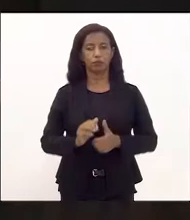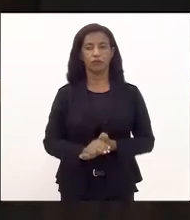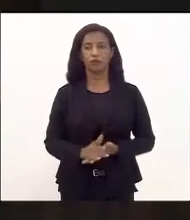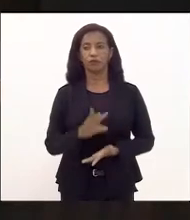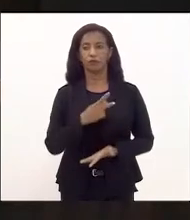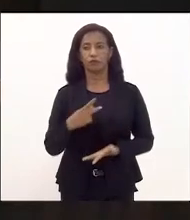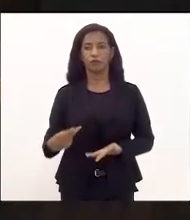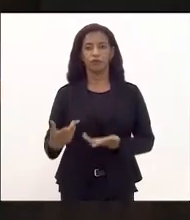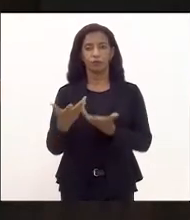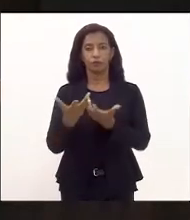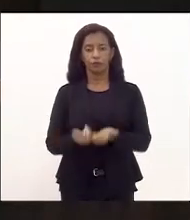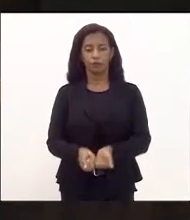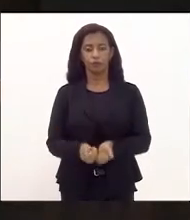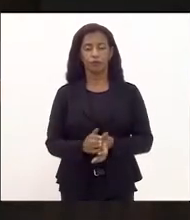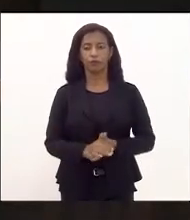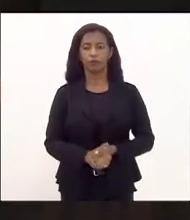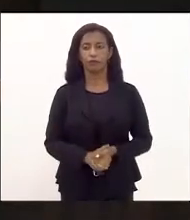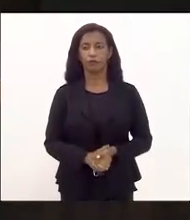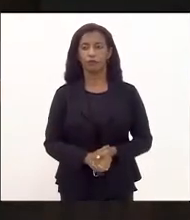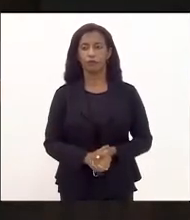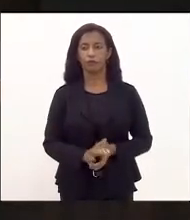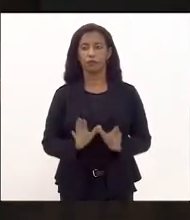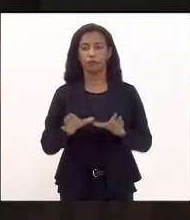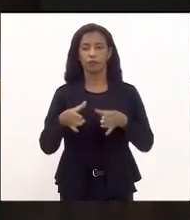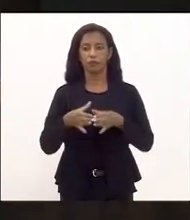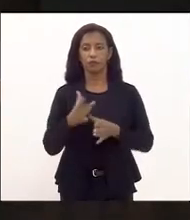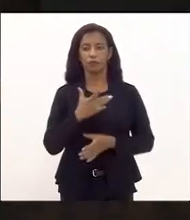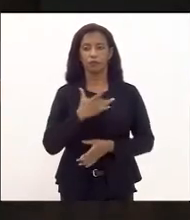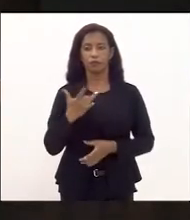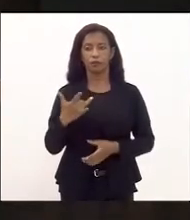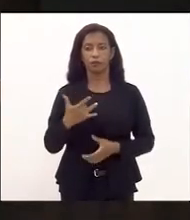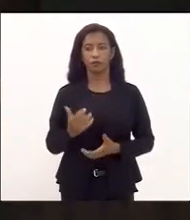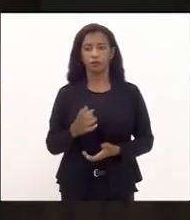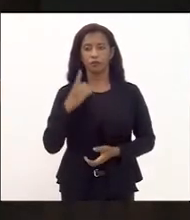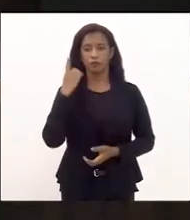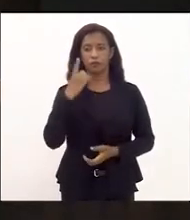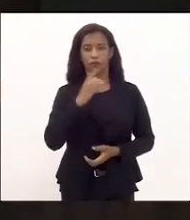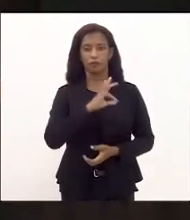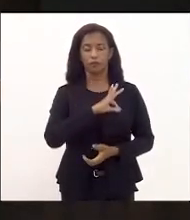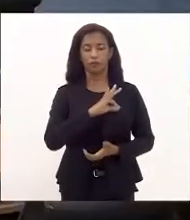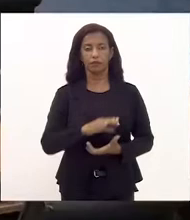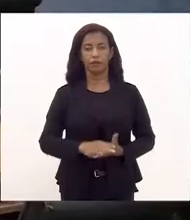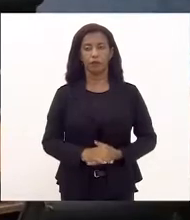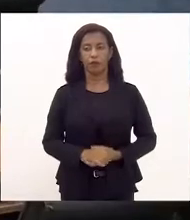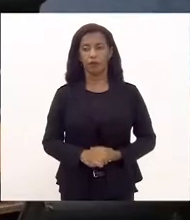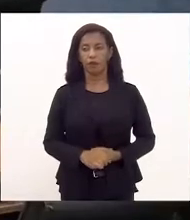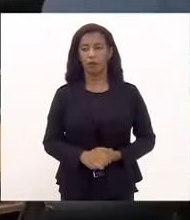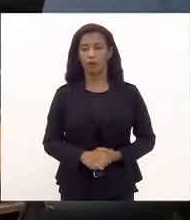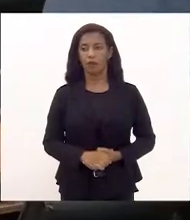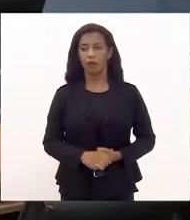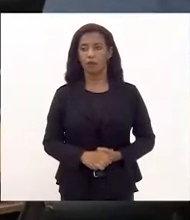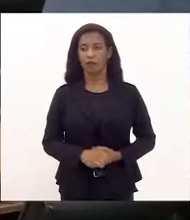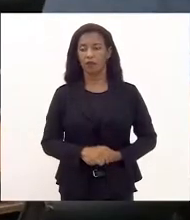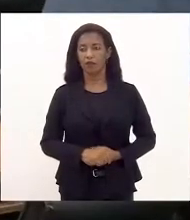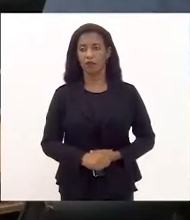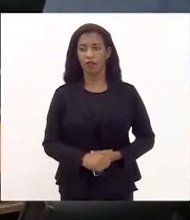Presidência defere o pedido de Vossa Excelência. Pela Comissão de Saúde, deputada Marta Rocha.